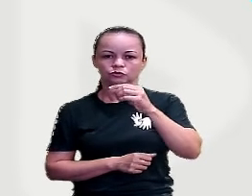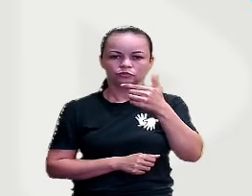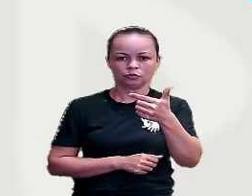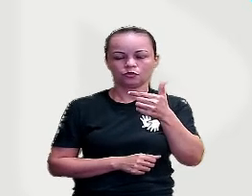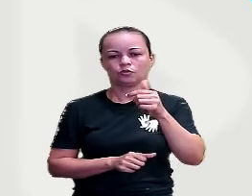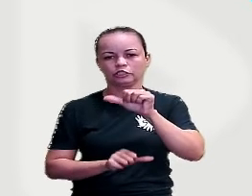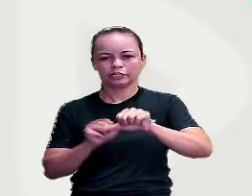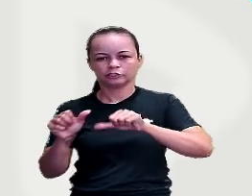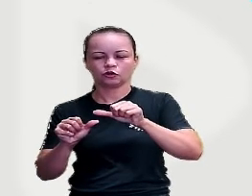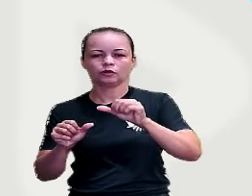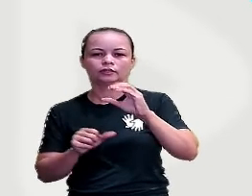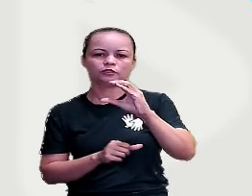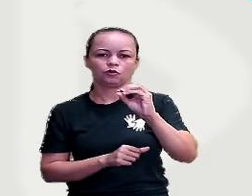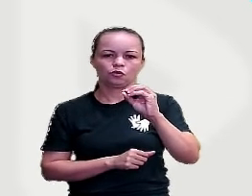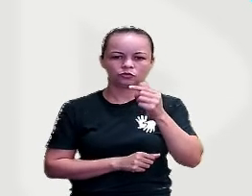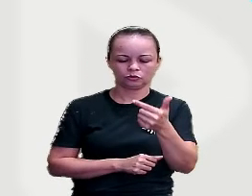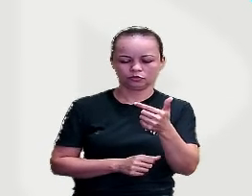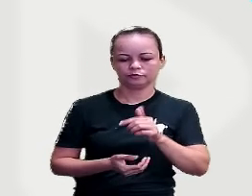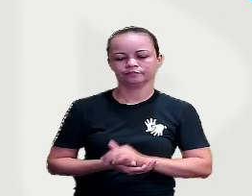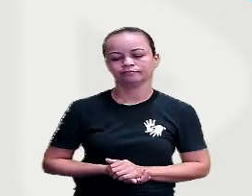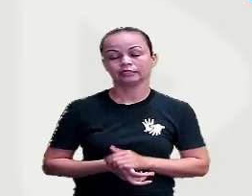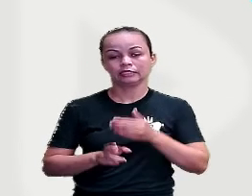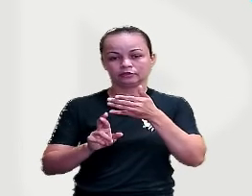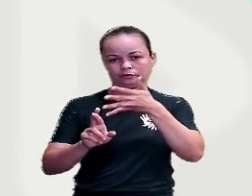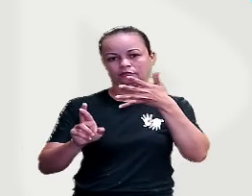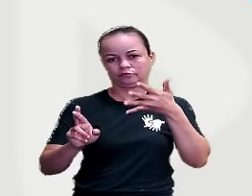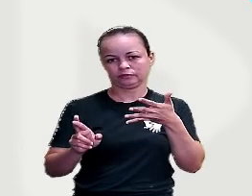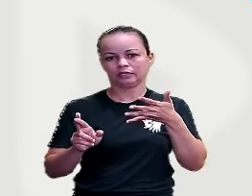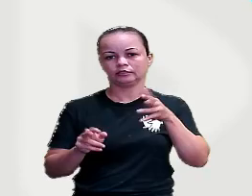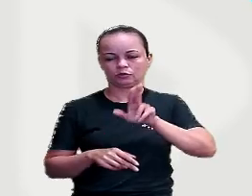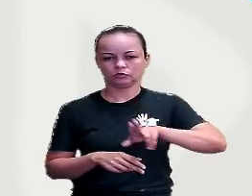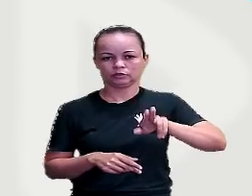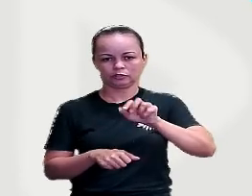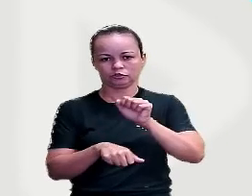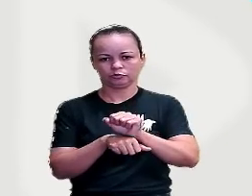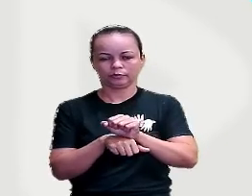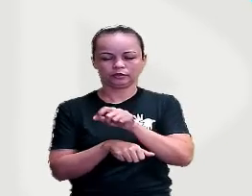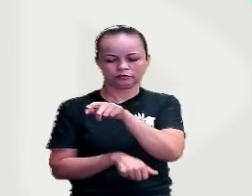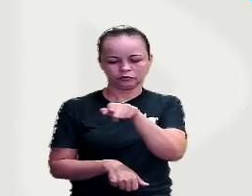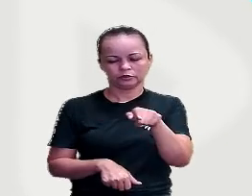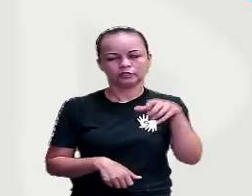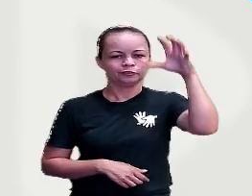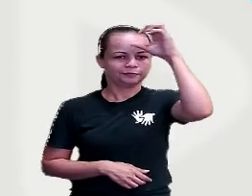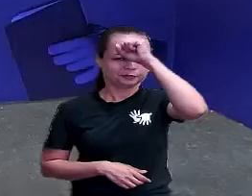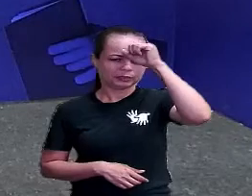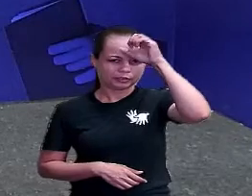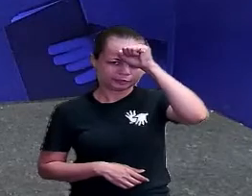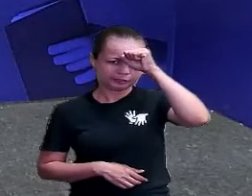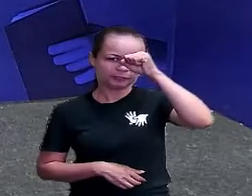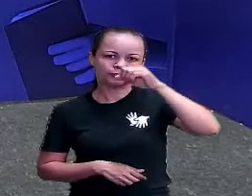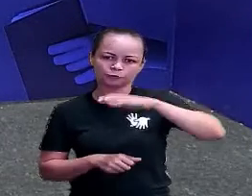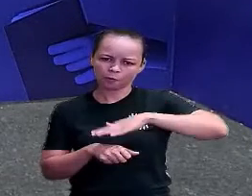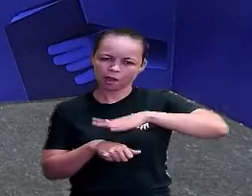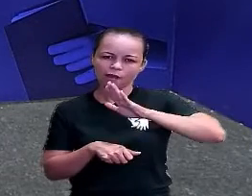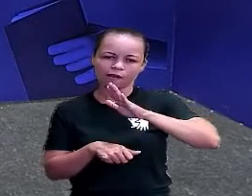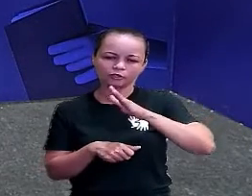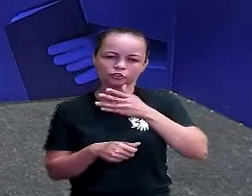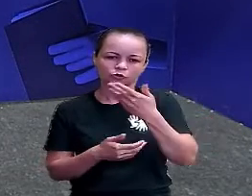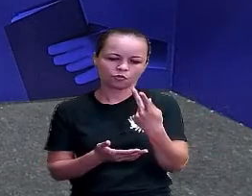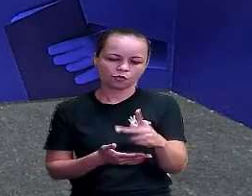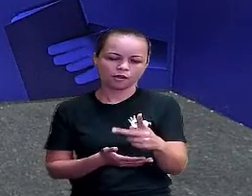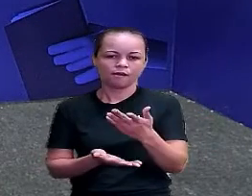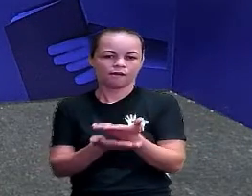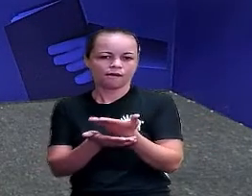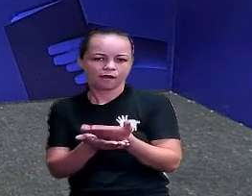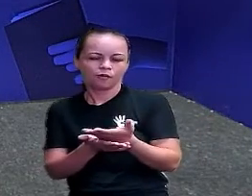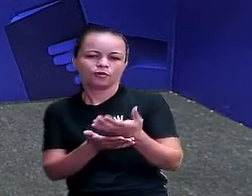aula. Então, eu espero, aí estão as referências que nós utilizamos, espero que vocês tenham aprendido bastante, tá certo? Com essa nossa aula de